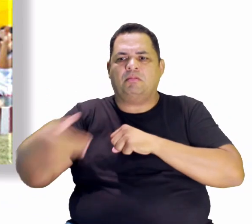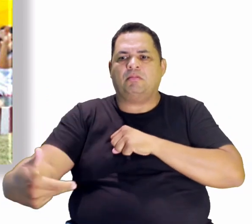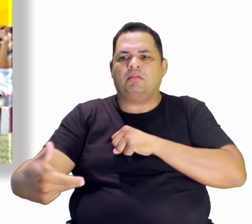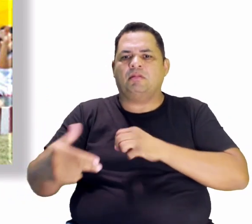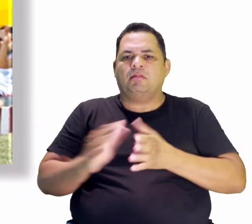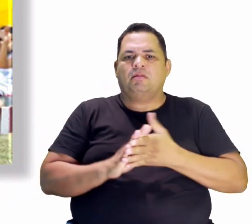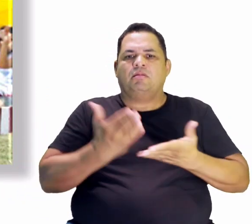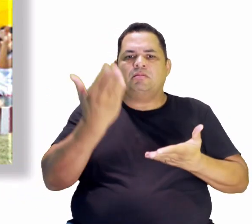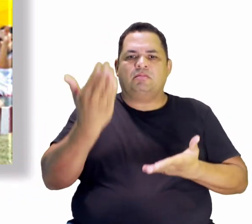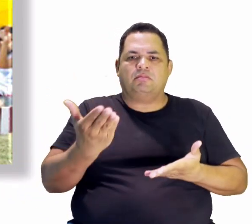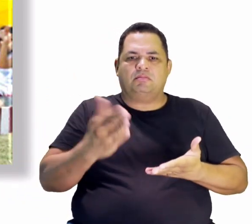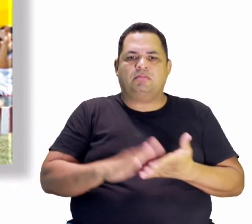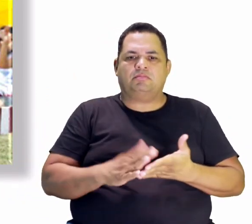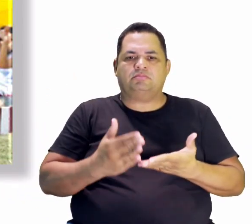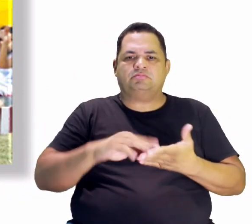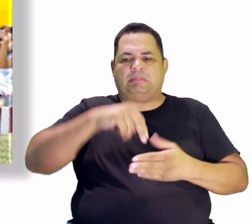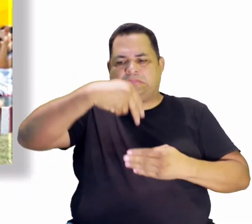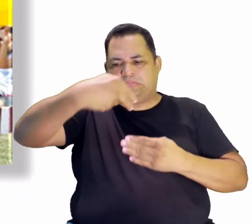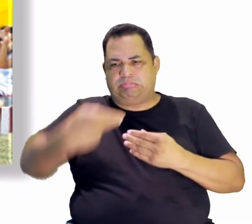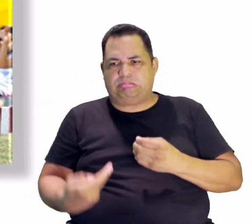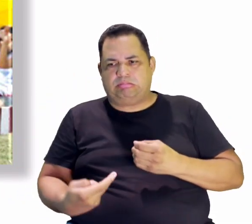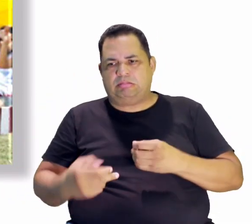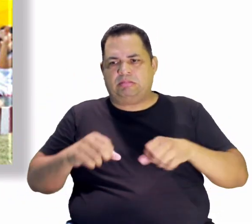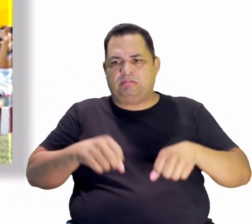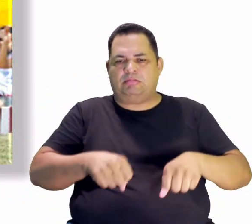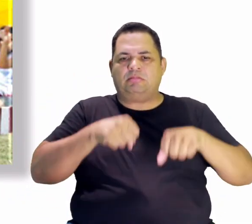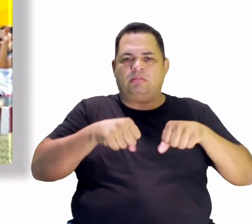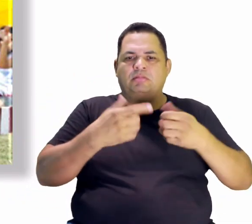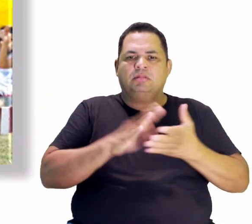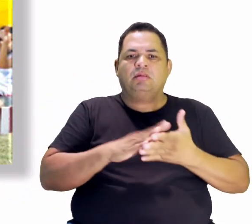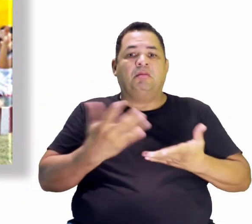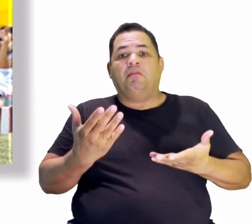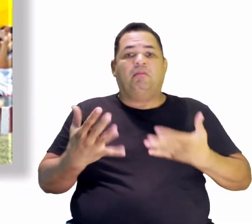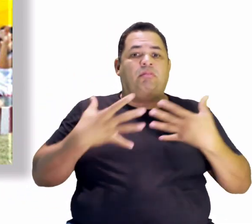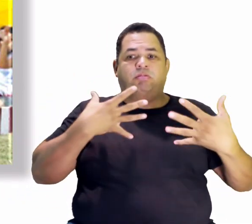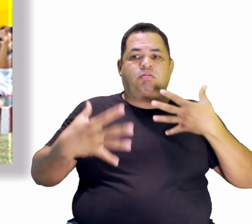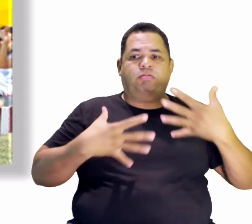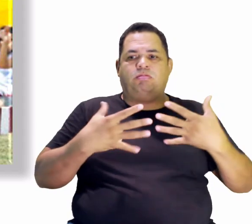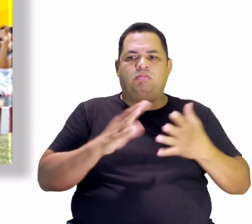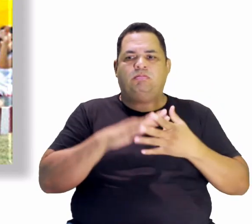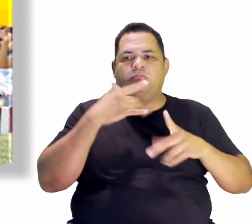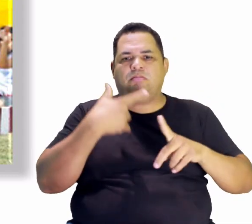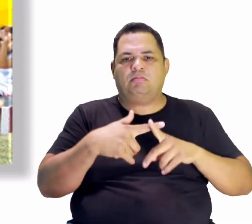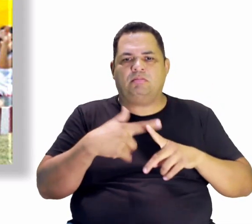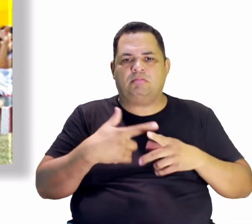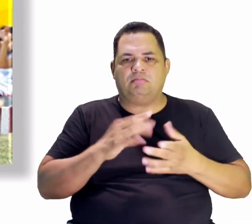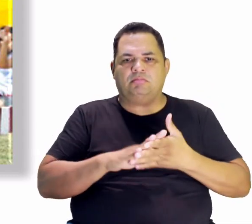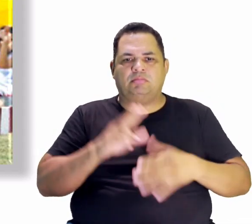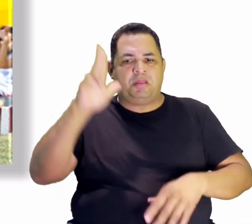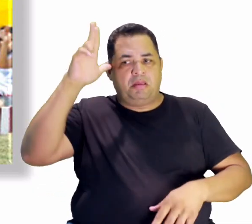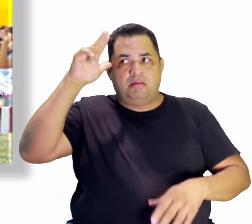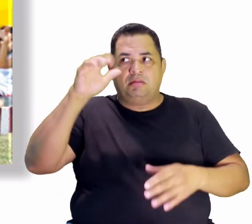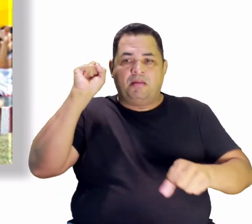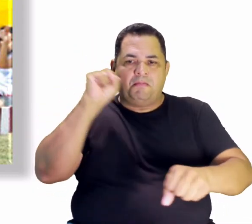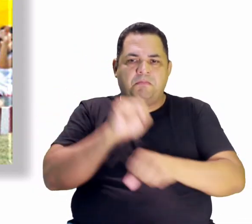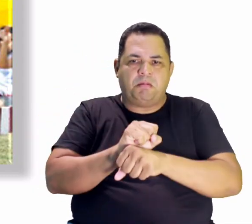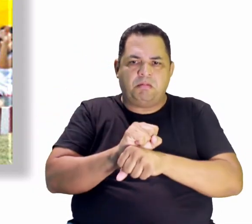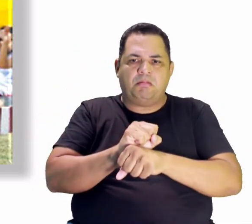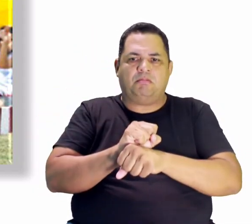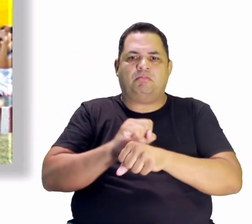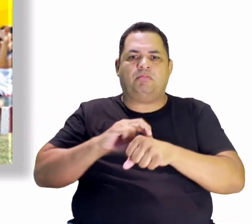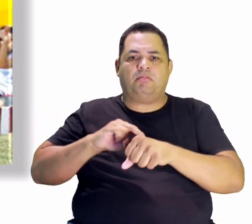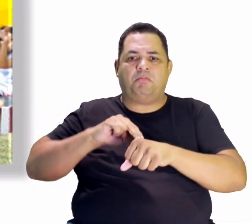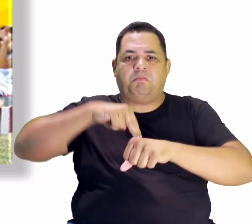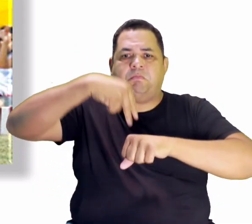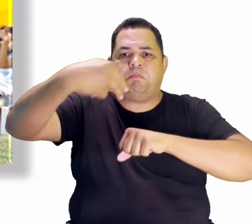o cavaleiro está lançado, caindo do cavalo. Assustou, ou por algum motivo, o cavalo dá essa parada, né? E